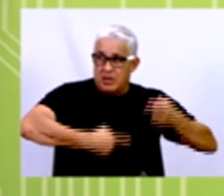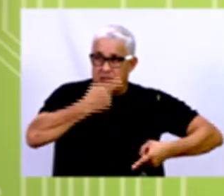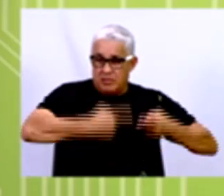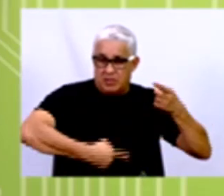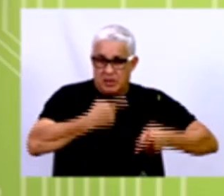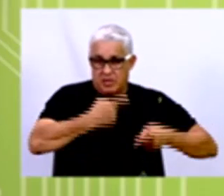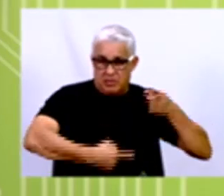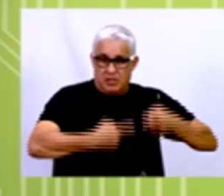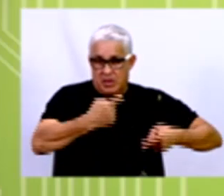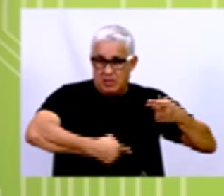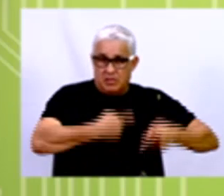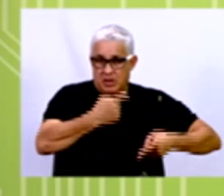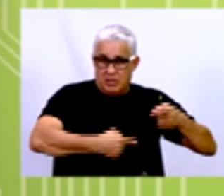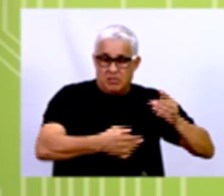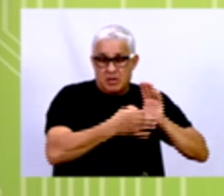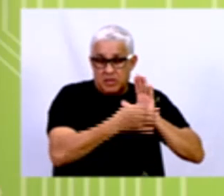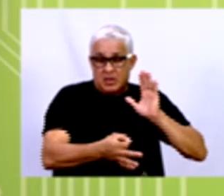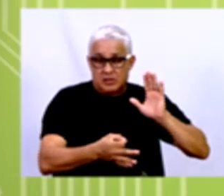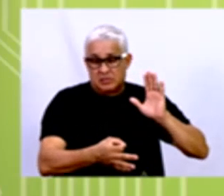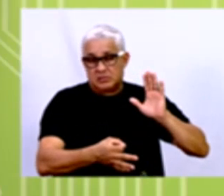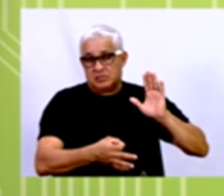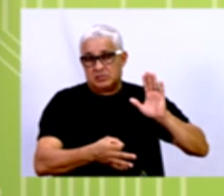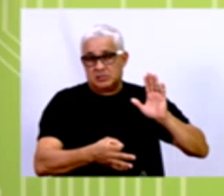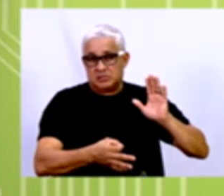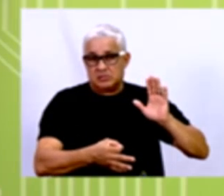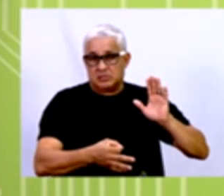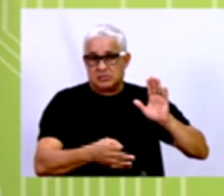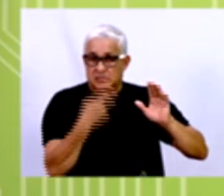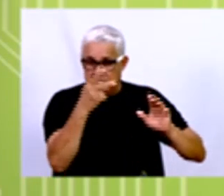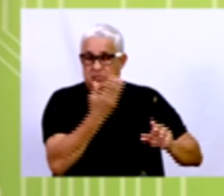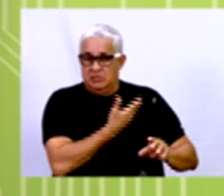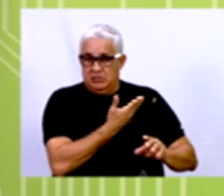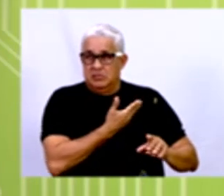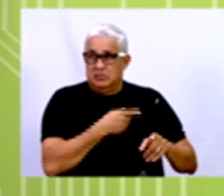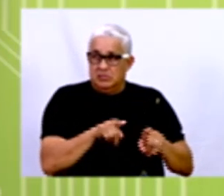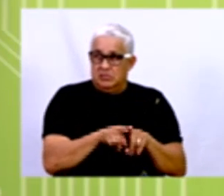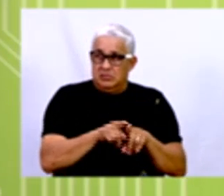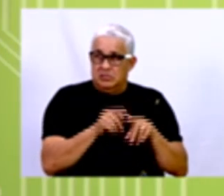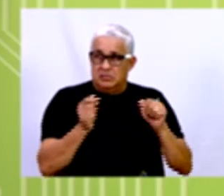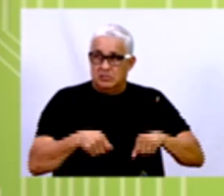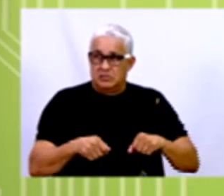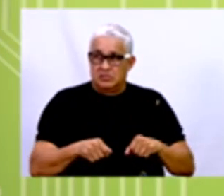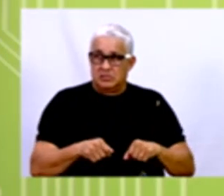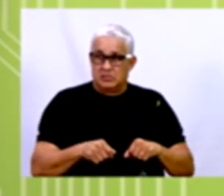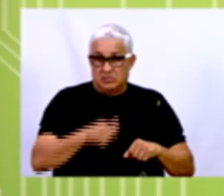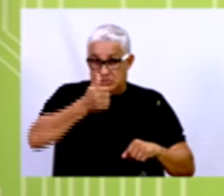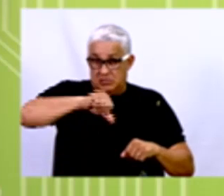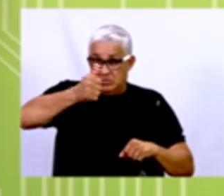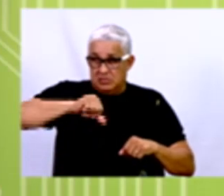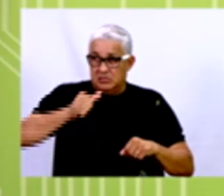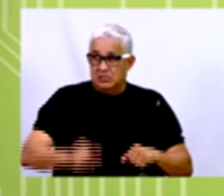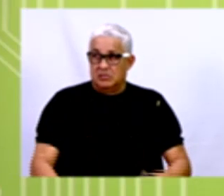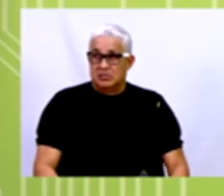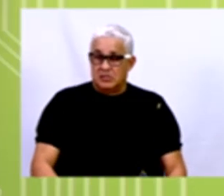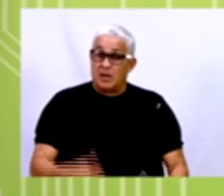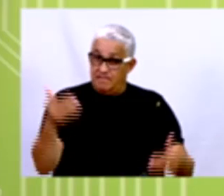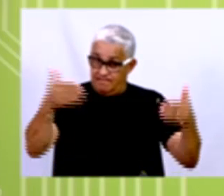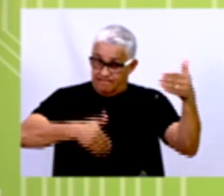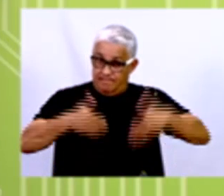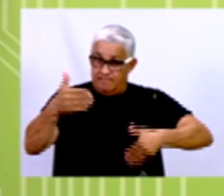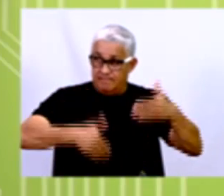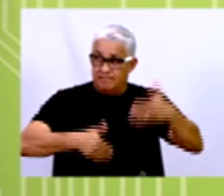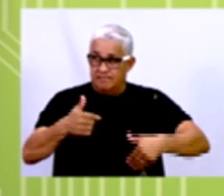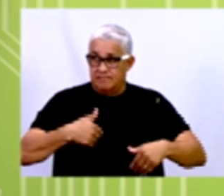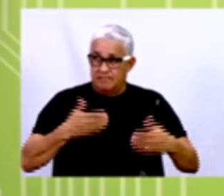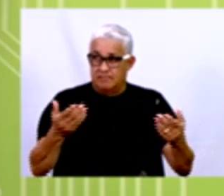Comente alguma coisa a respeito do que ele falou, debata com o seu colega. Isso também vai estar sendo avaliado. Então não deixe de participar. E